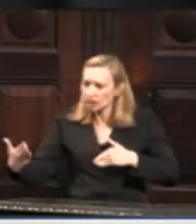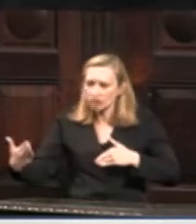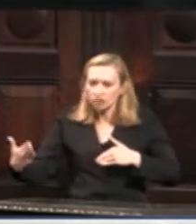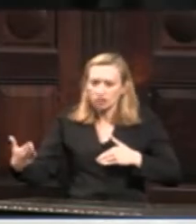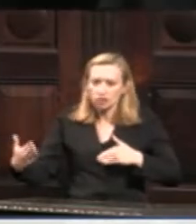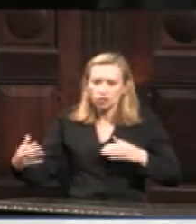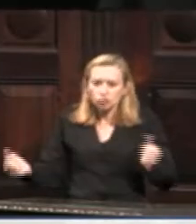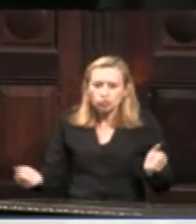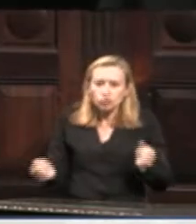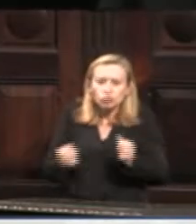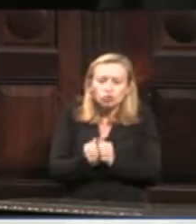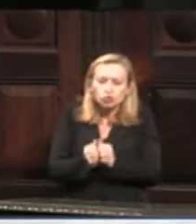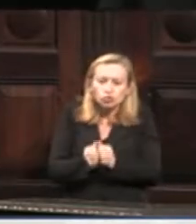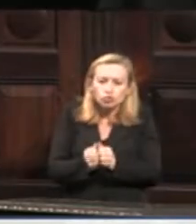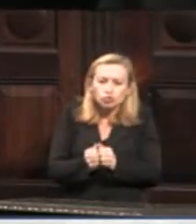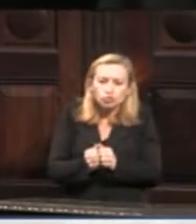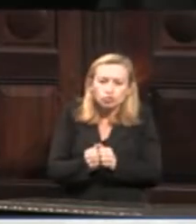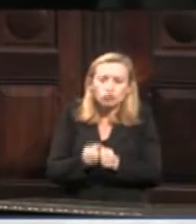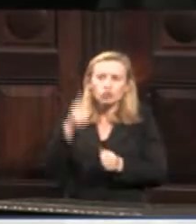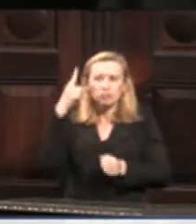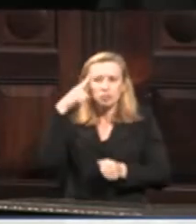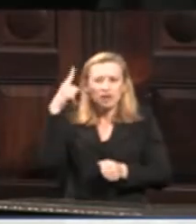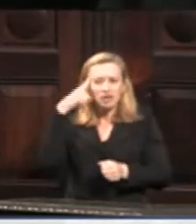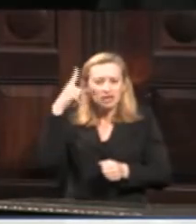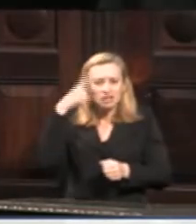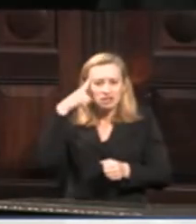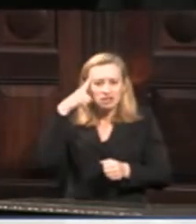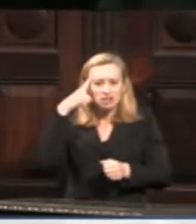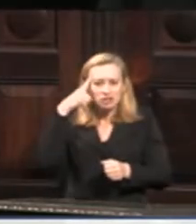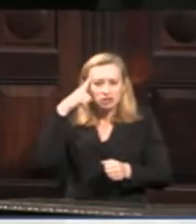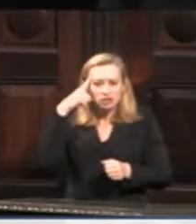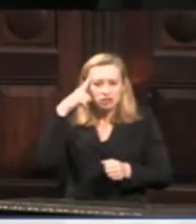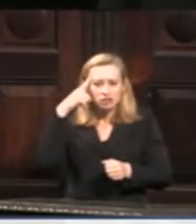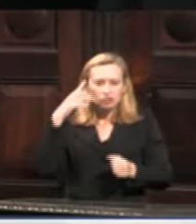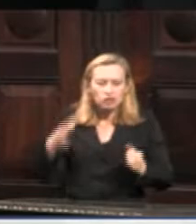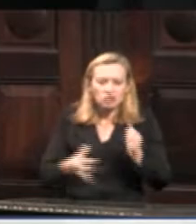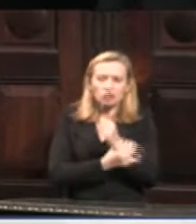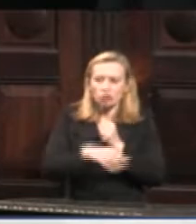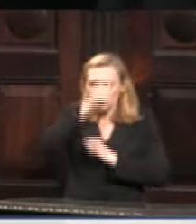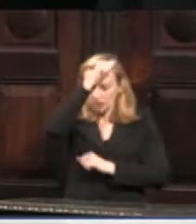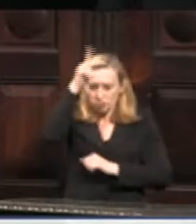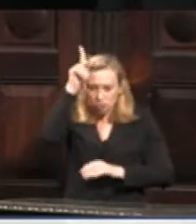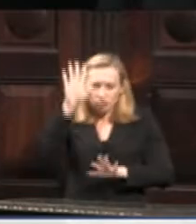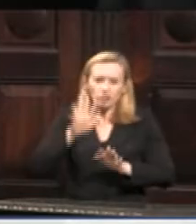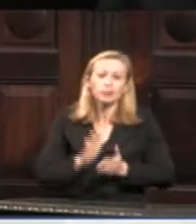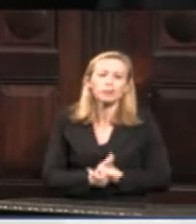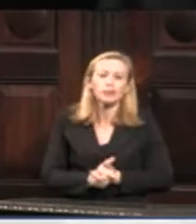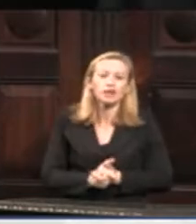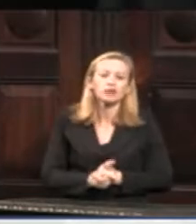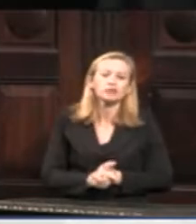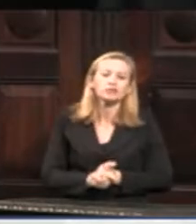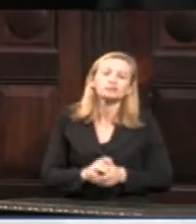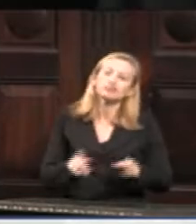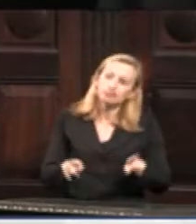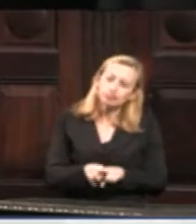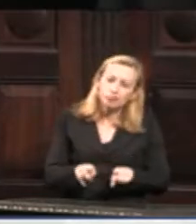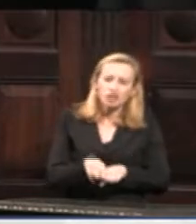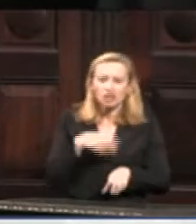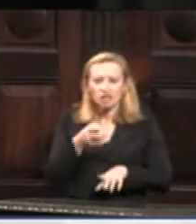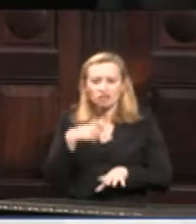do conjunto de ações que se pensa como de ações do campo da segurança pública. Inclusive, aqui nessa